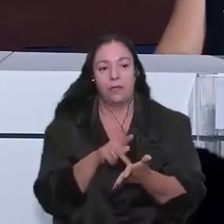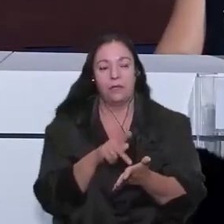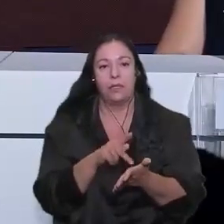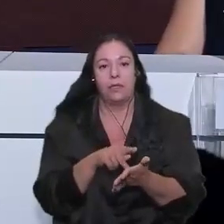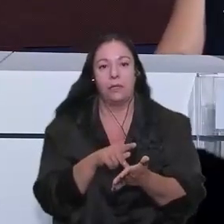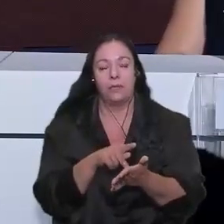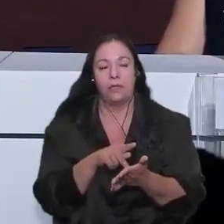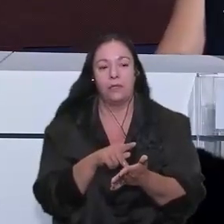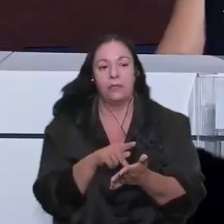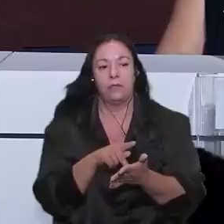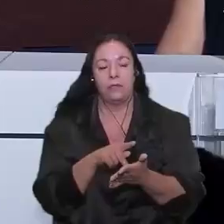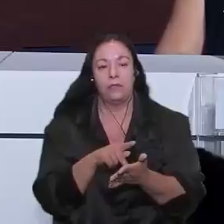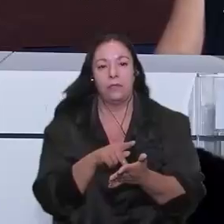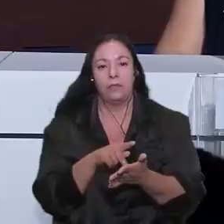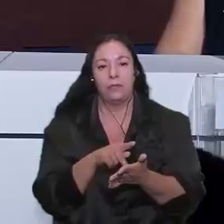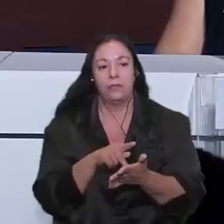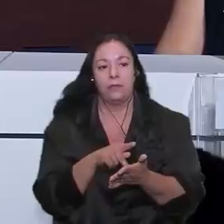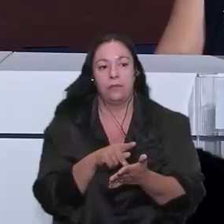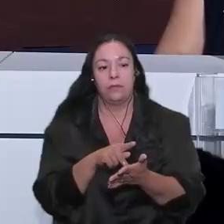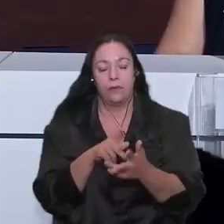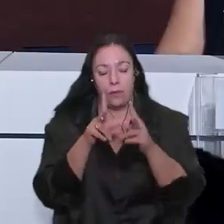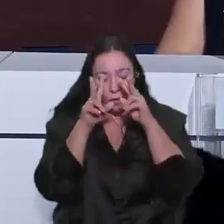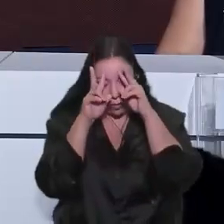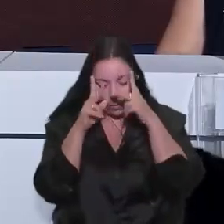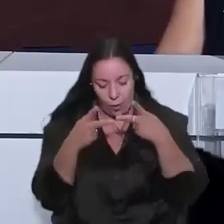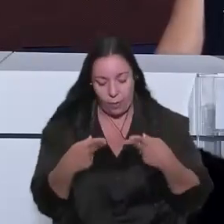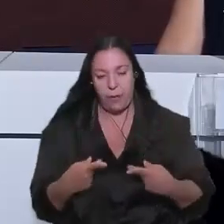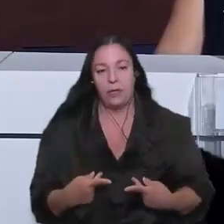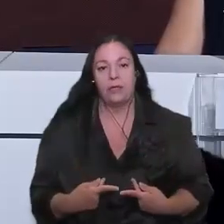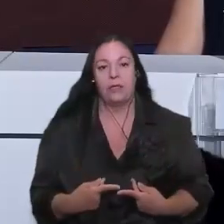nos reconhecermos verdadeiramente como a humanidade.